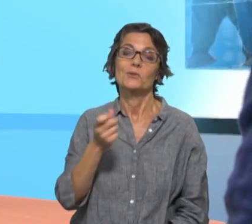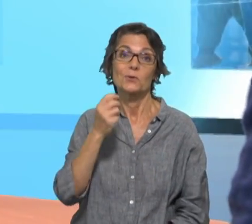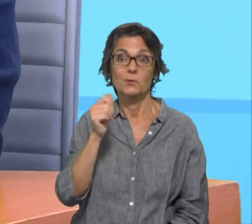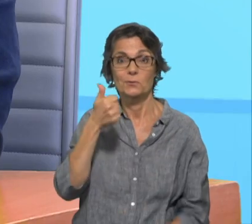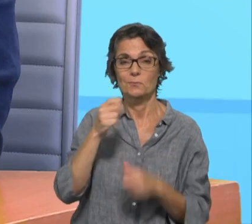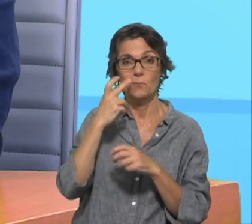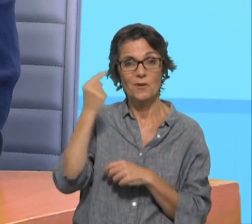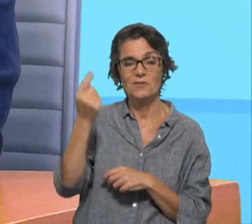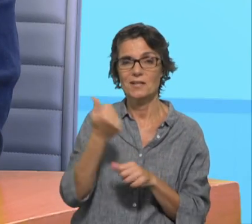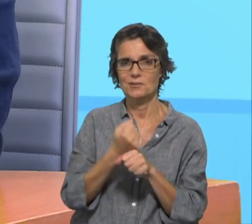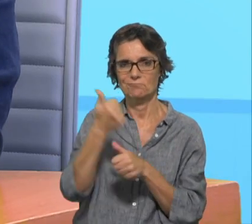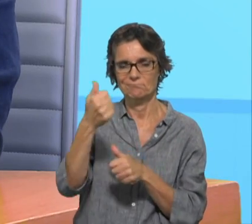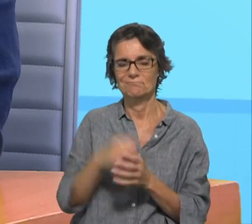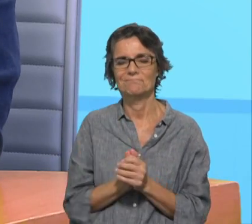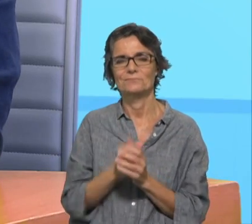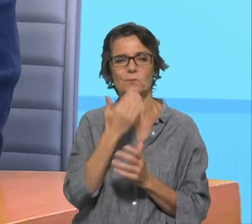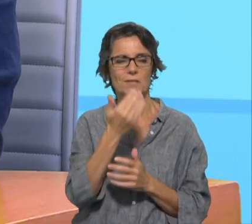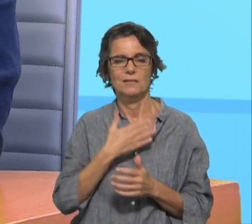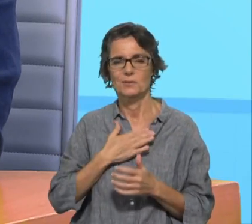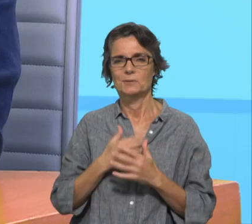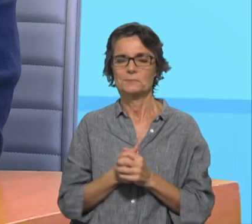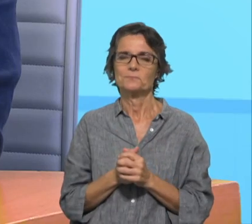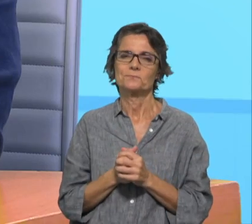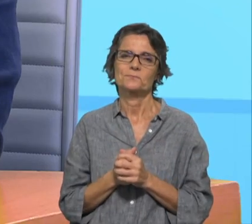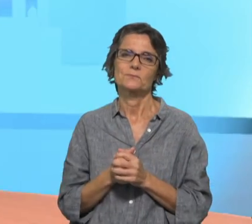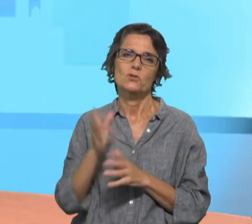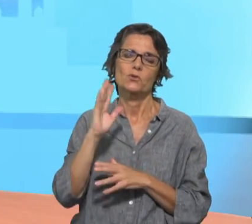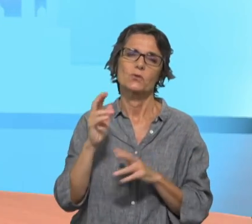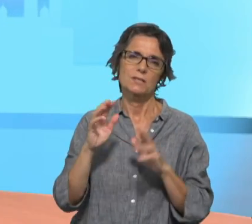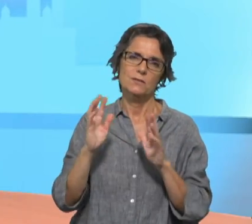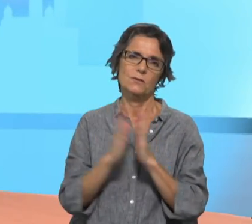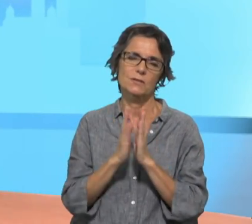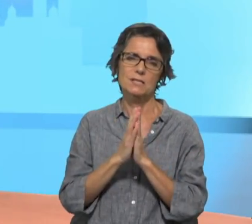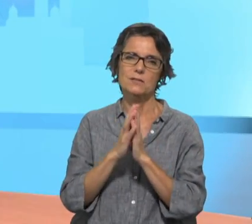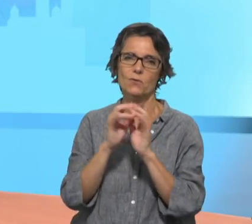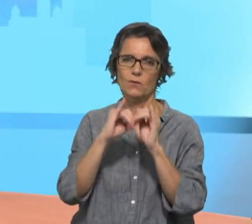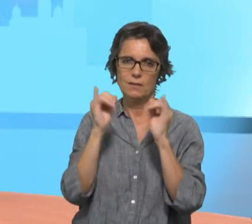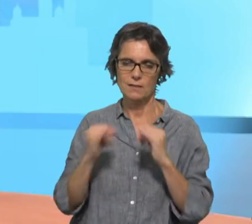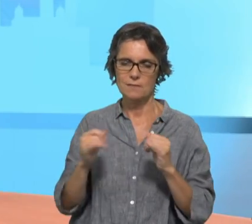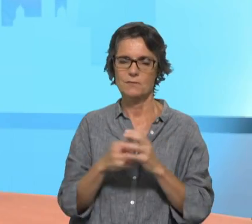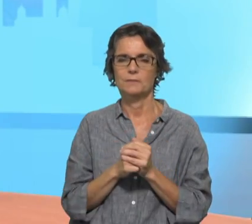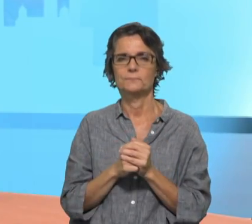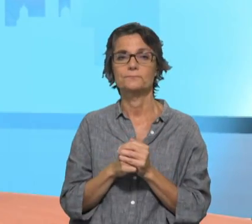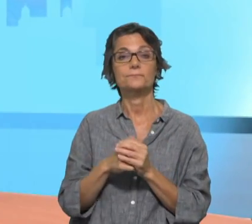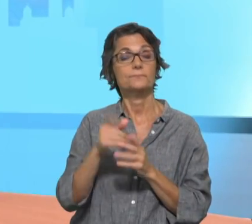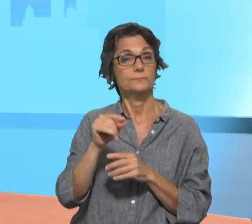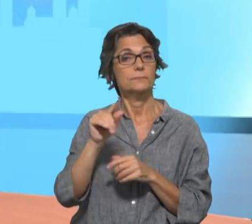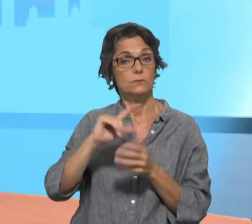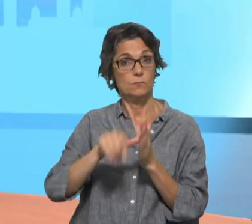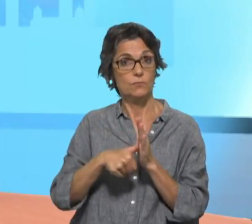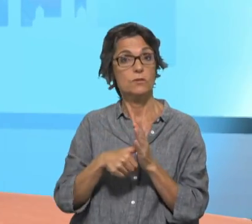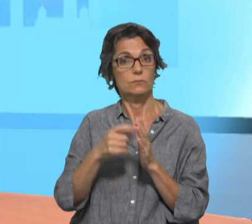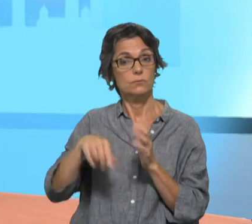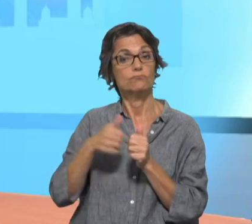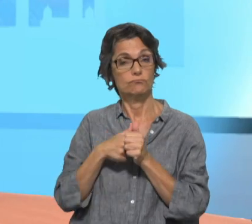e bons trabalhos neste Congresso Eucarístico Internacional que vai decorrer no Equador. E será também um projeto, este Congresso, que